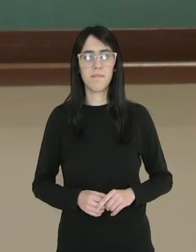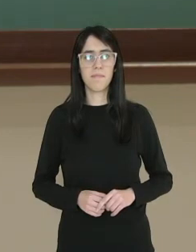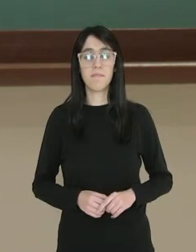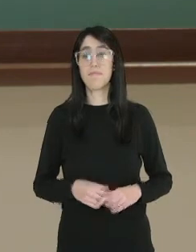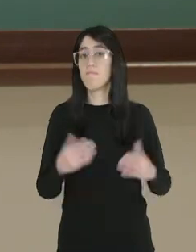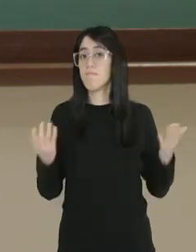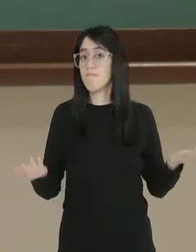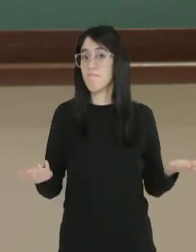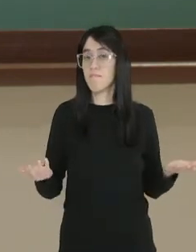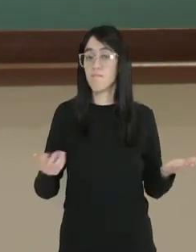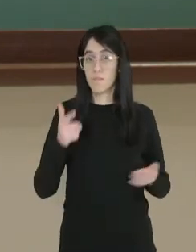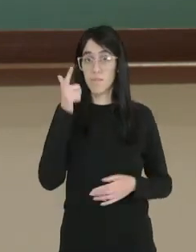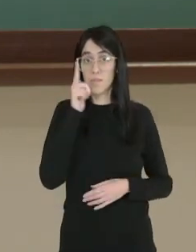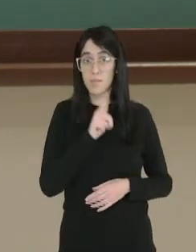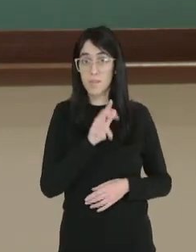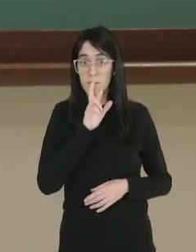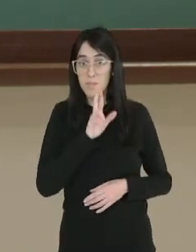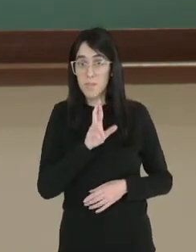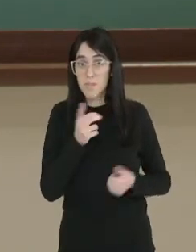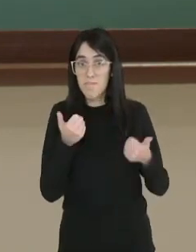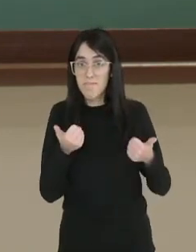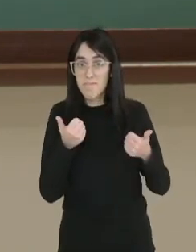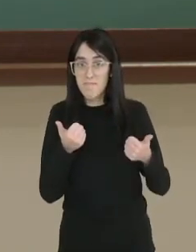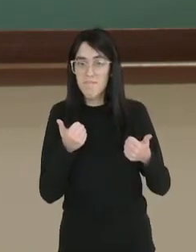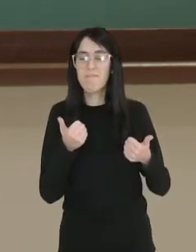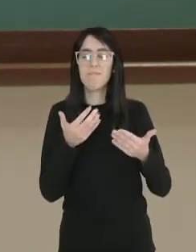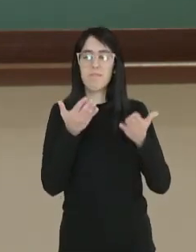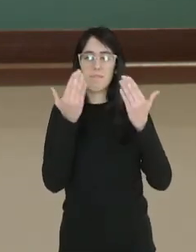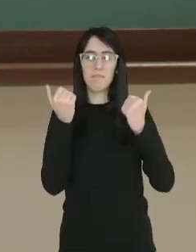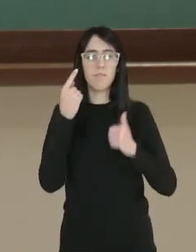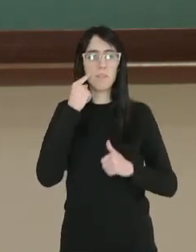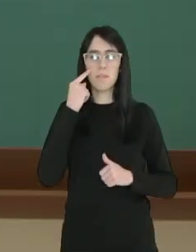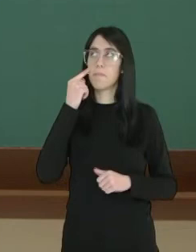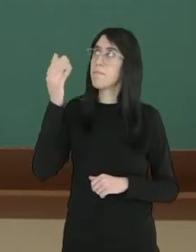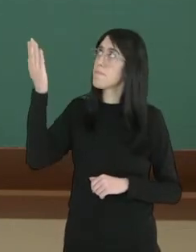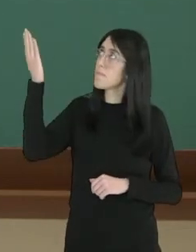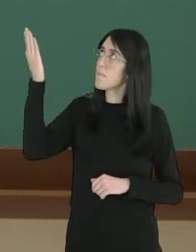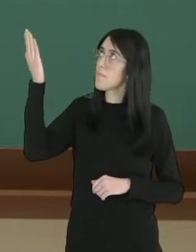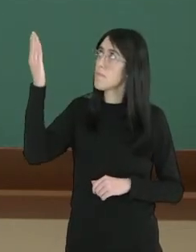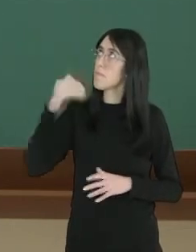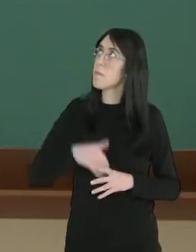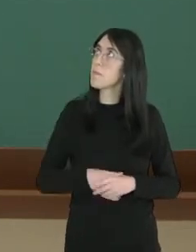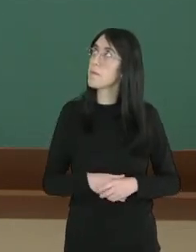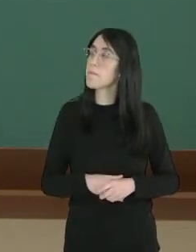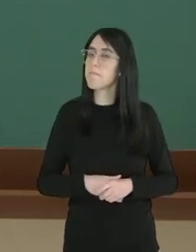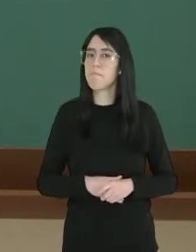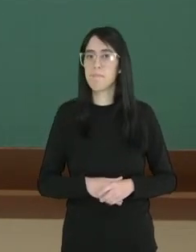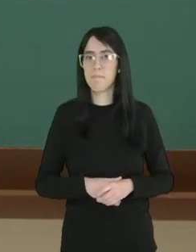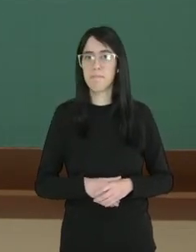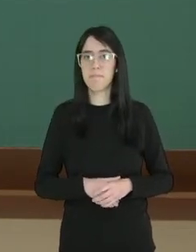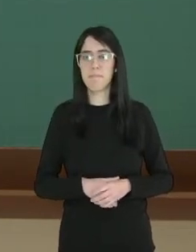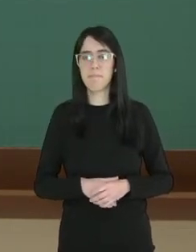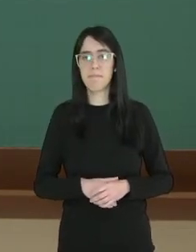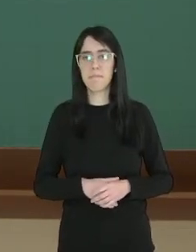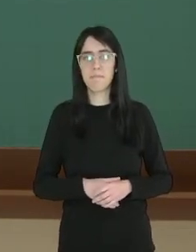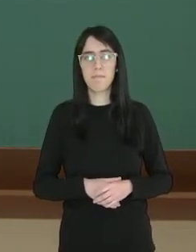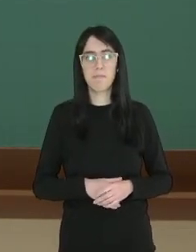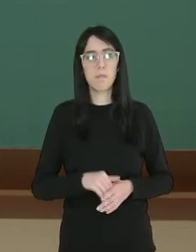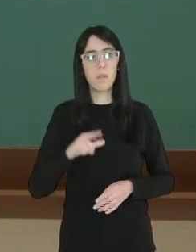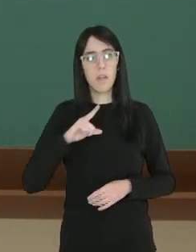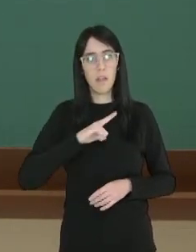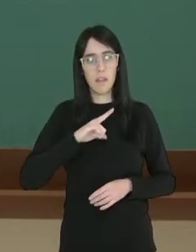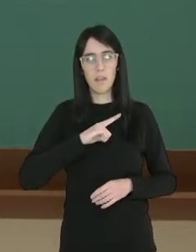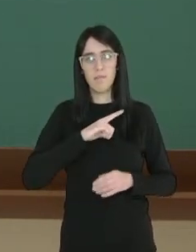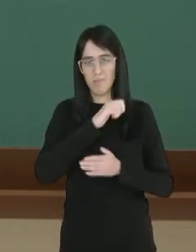aí, pessoal, conseguiram resolver? Então, acompanhe aqui comigo, vamos pensar um pouquinho. Nós temos